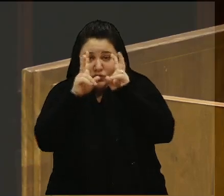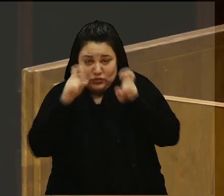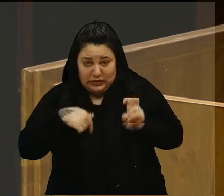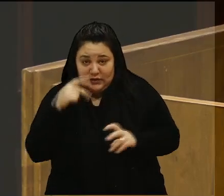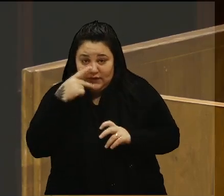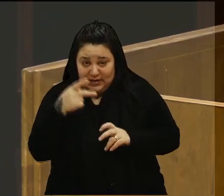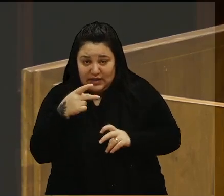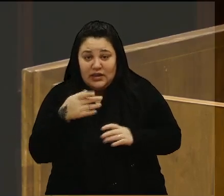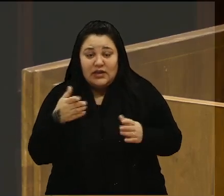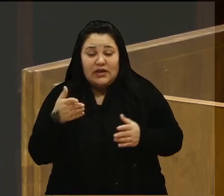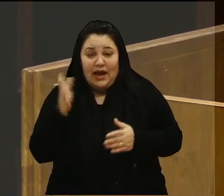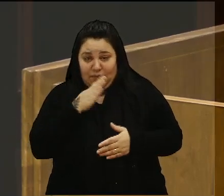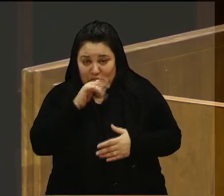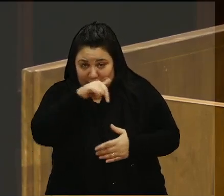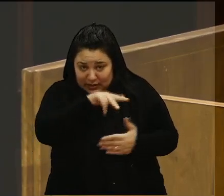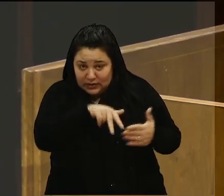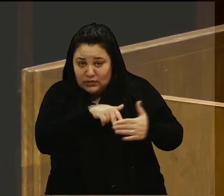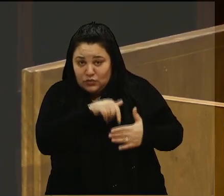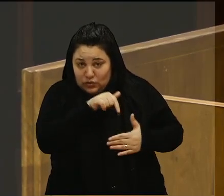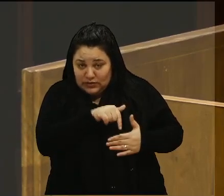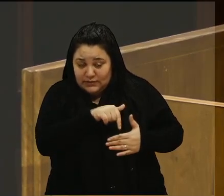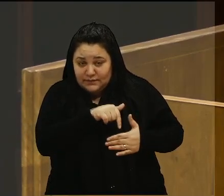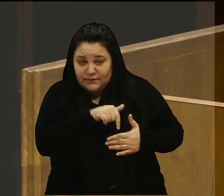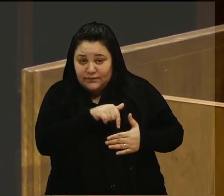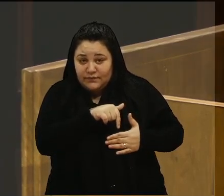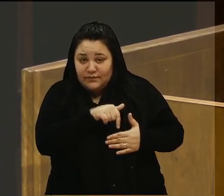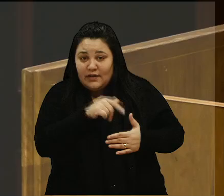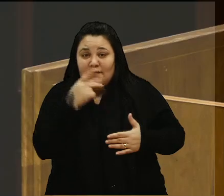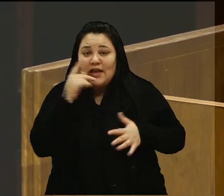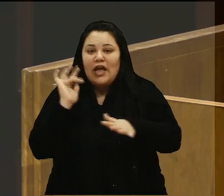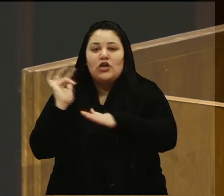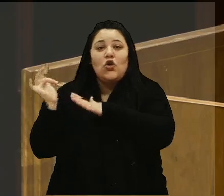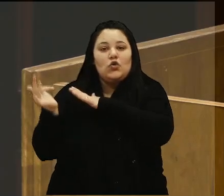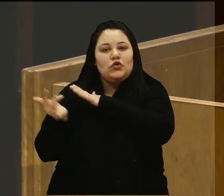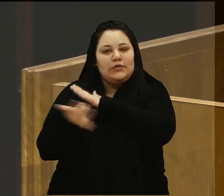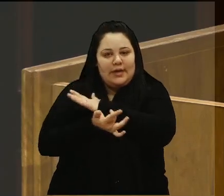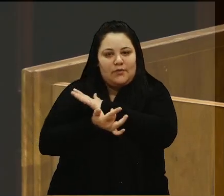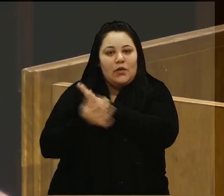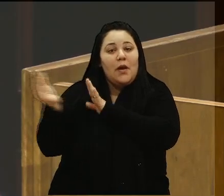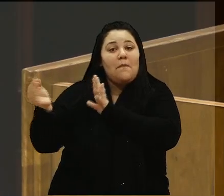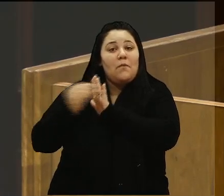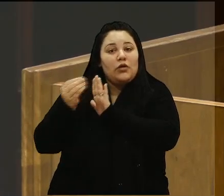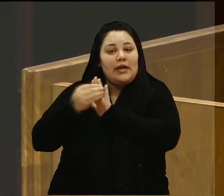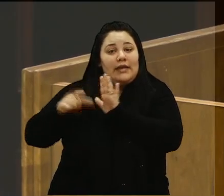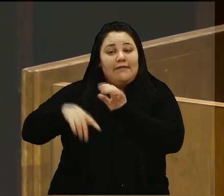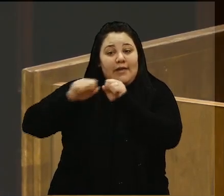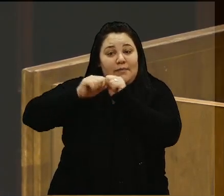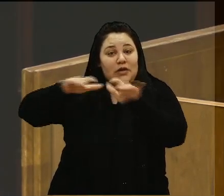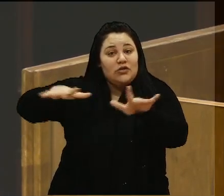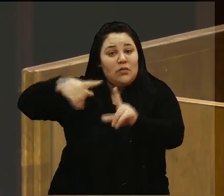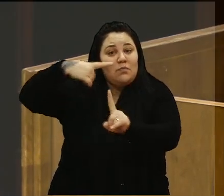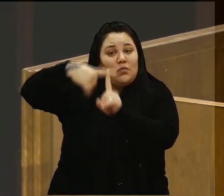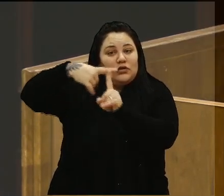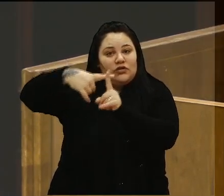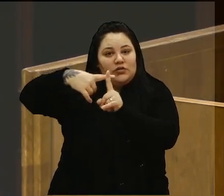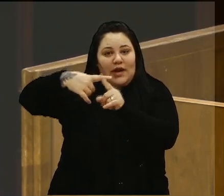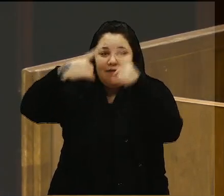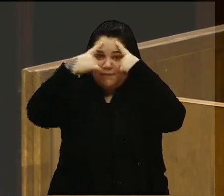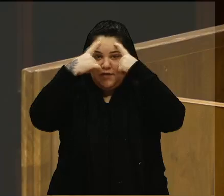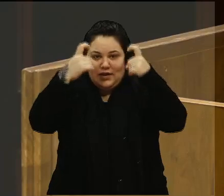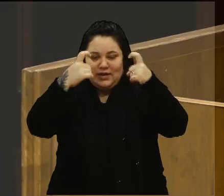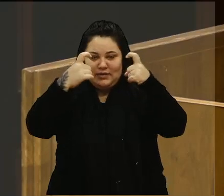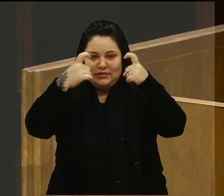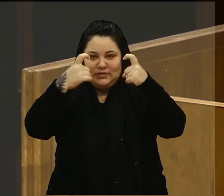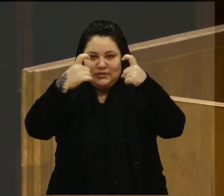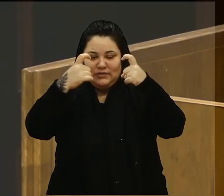nessa tribuna, em minhas redes sociais, e que gerou grande repercussão positiva: a violência doméstica contra